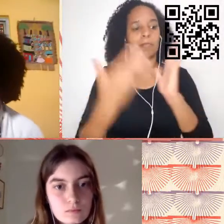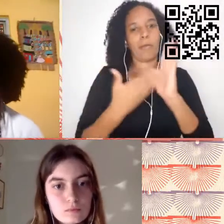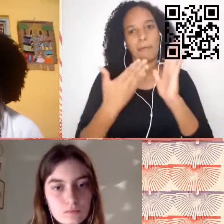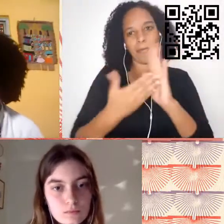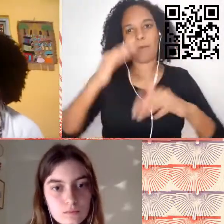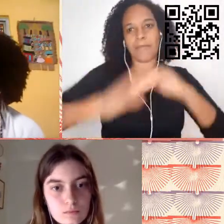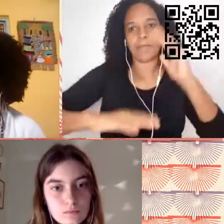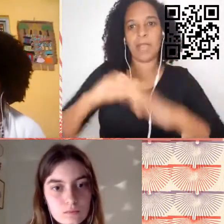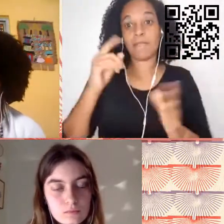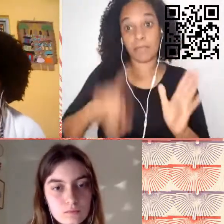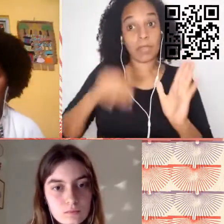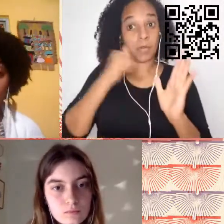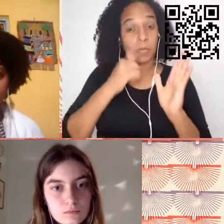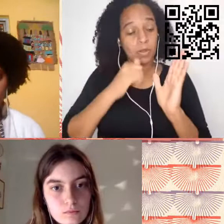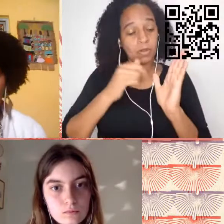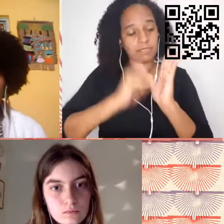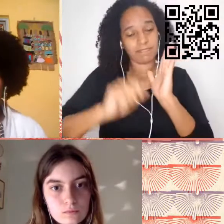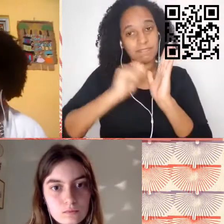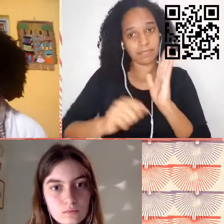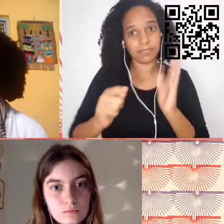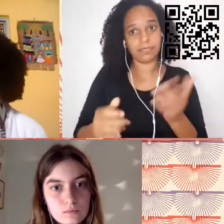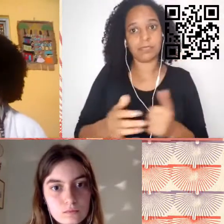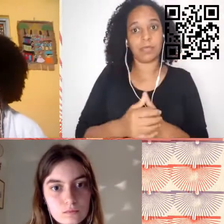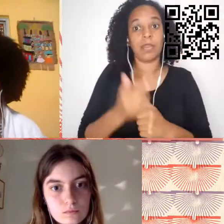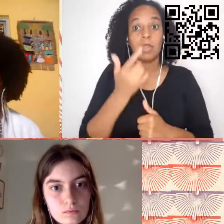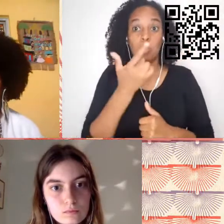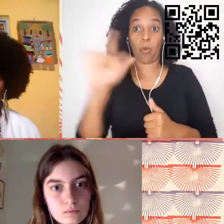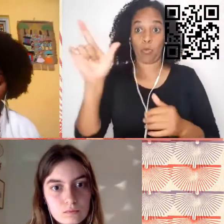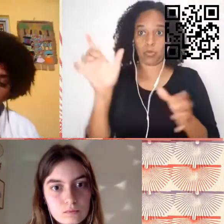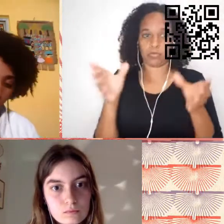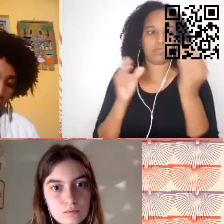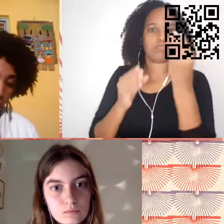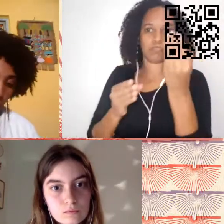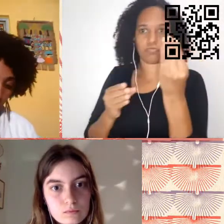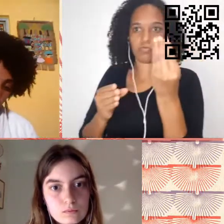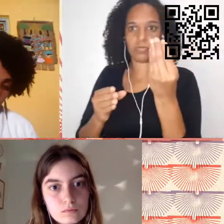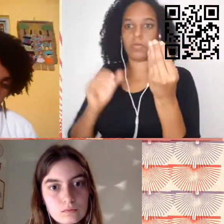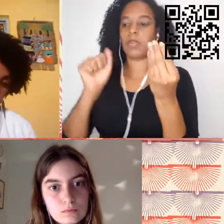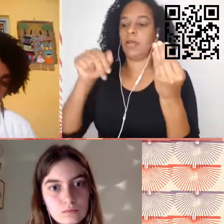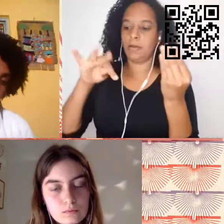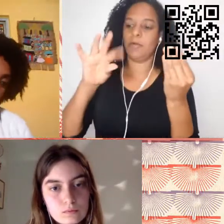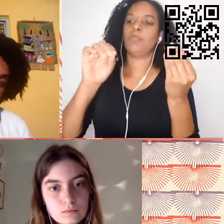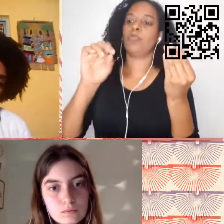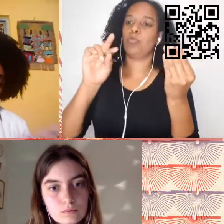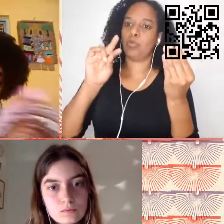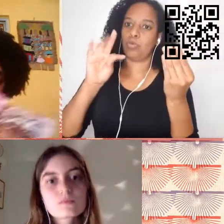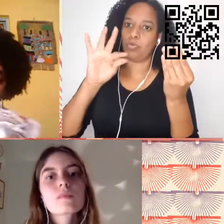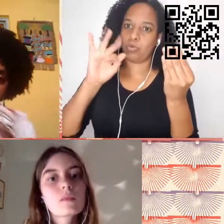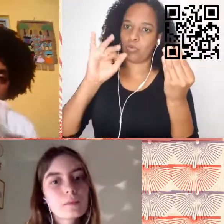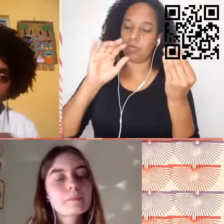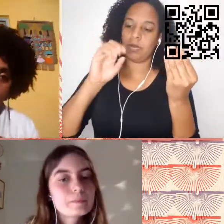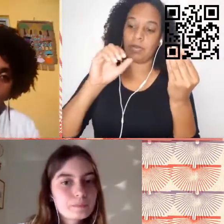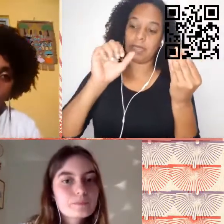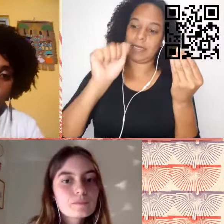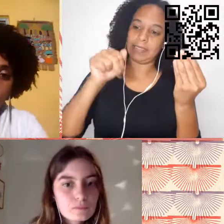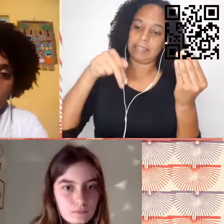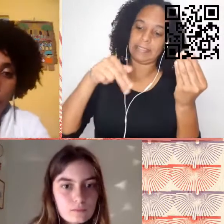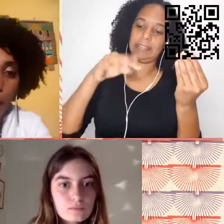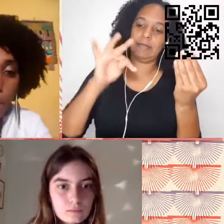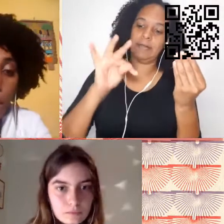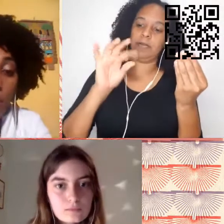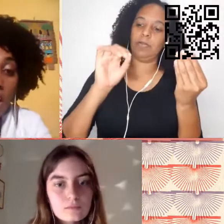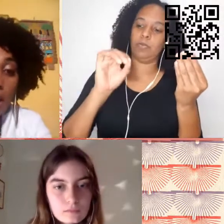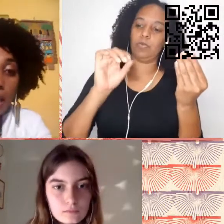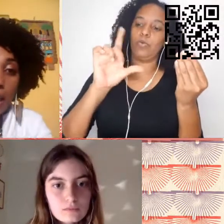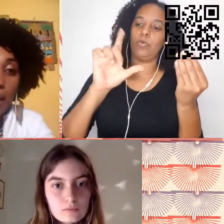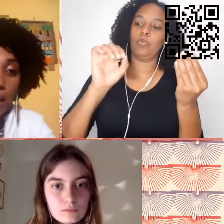pensando como mulheres. Então, eu tenho uma outra coletânea, que antologia que eu fiz parte, que é Escrituras Negras, A Mulher que Reluz em